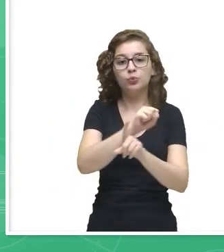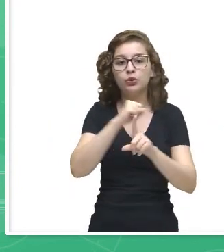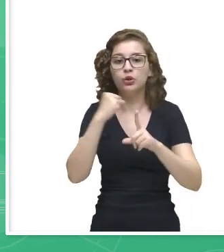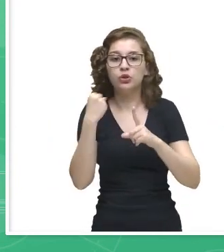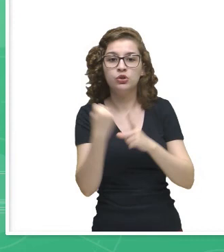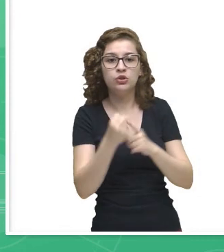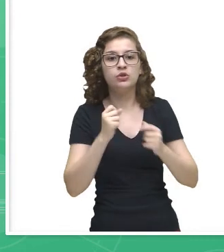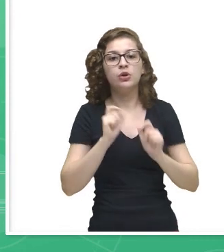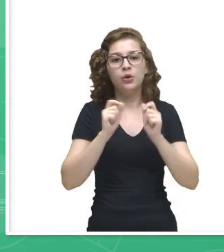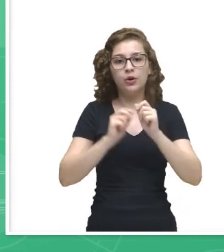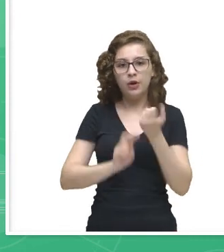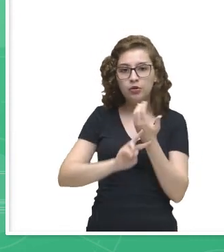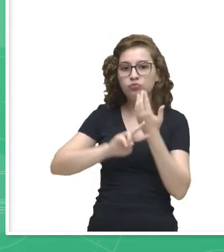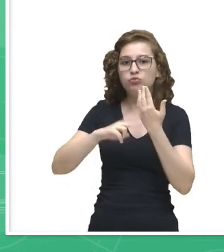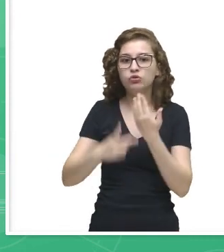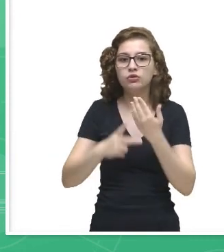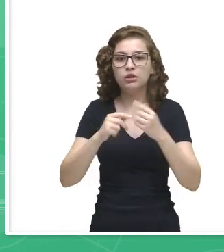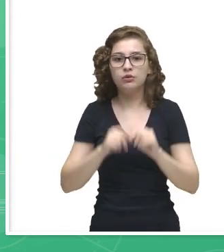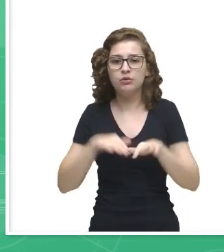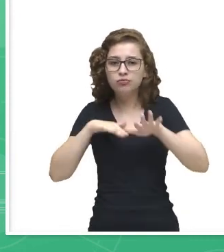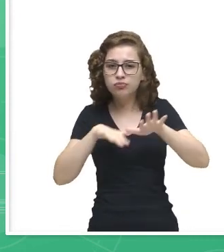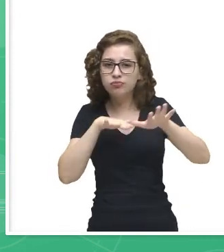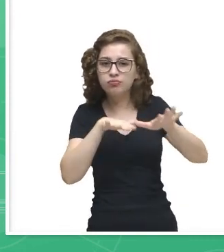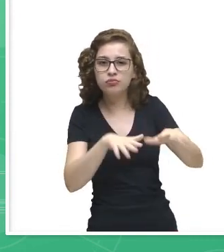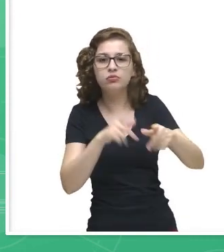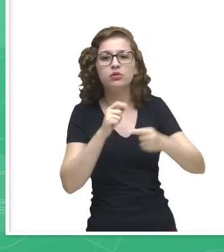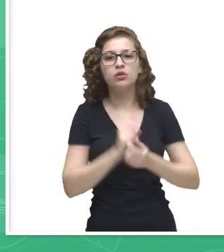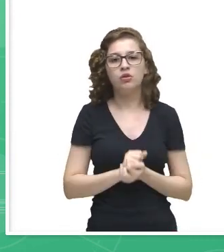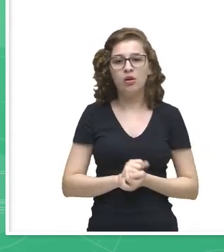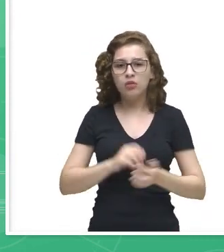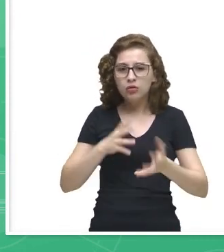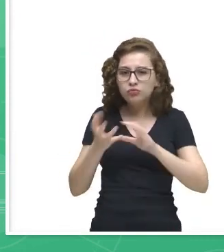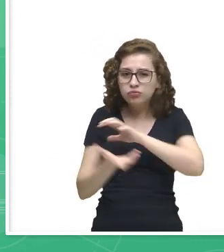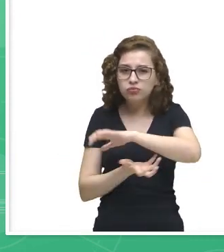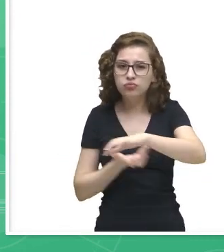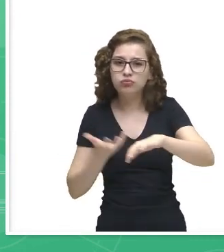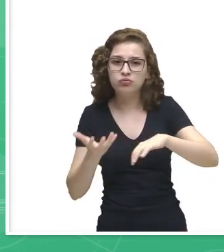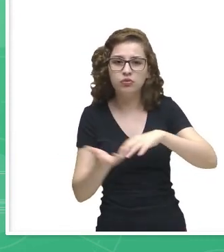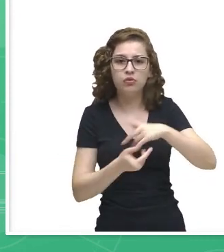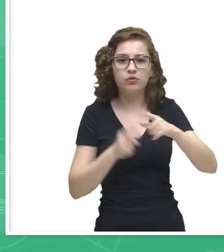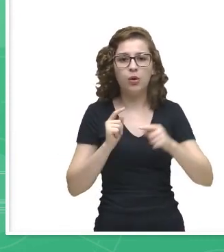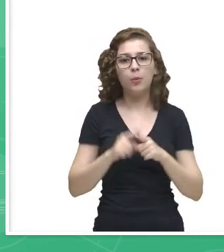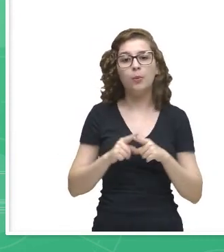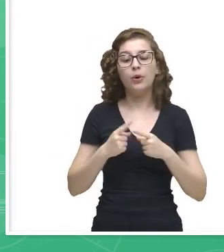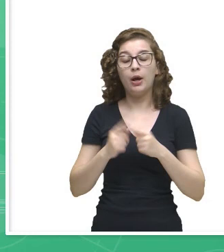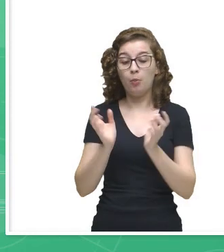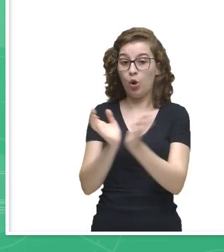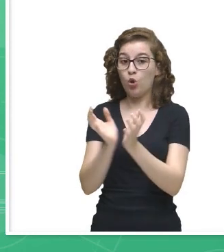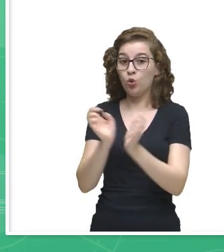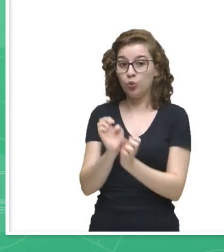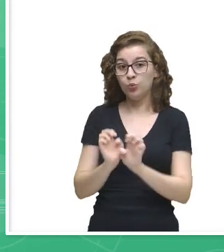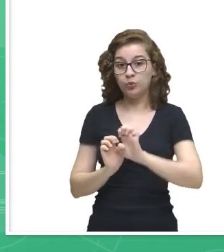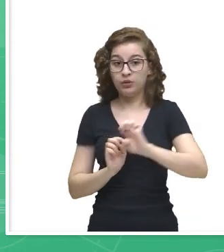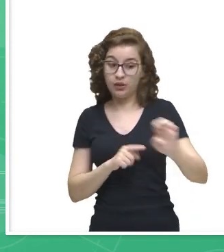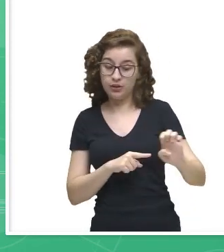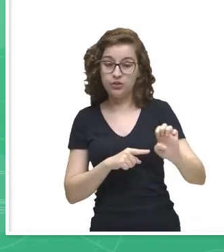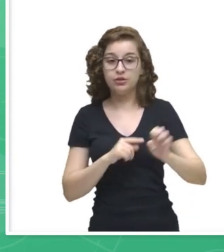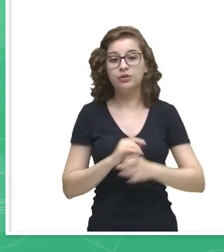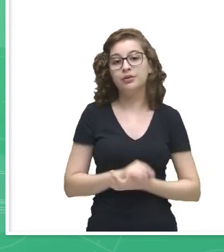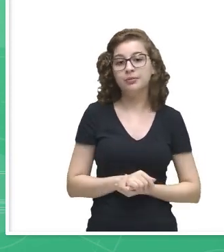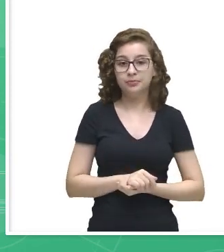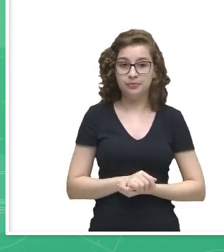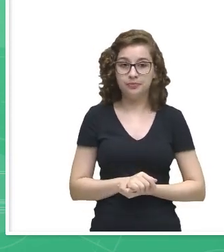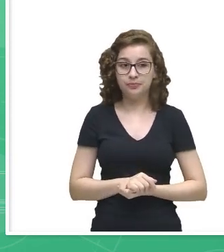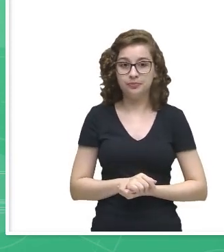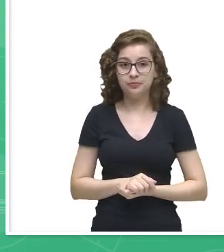e agitações que favoreceram a tomada do poder pelas esquerdas, né? A gente vai ver aqui,